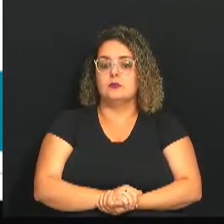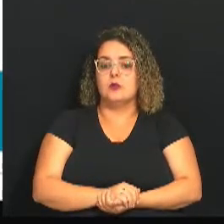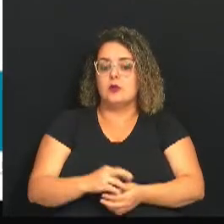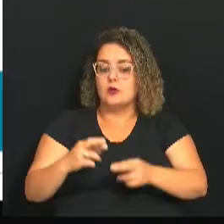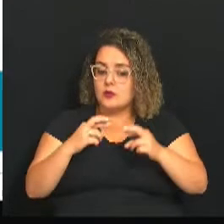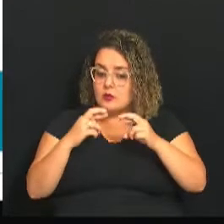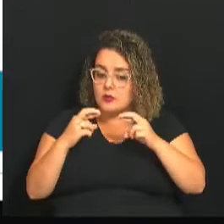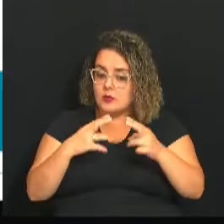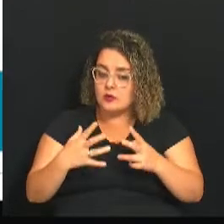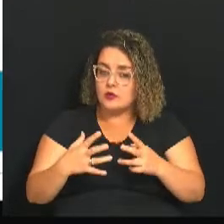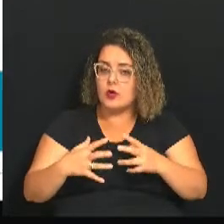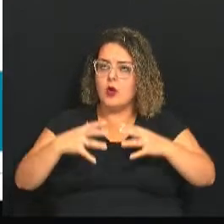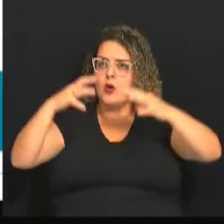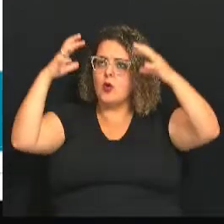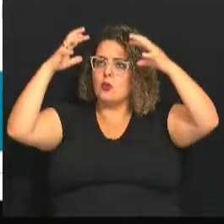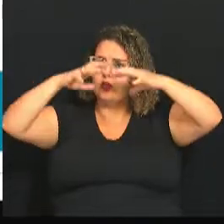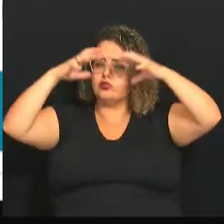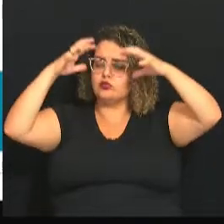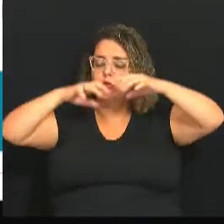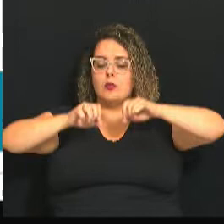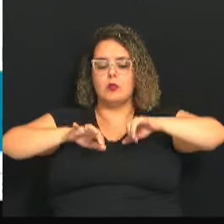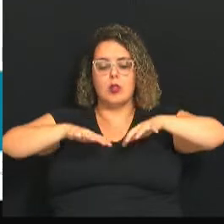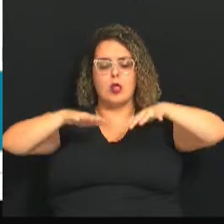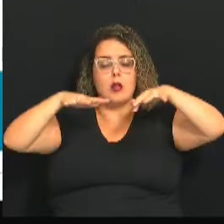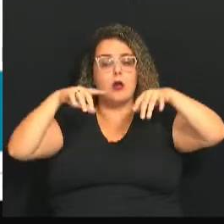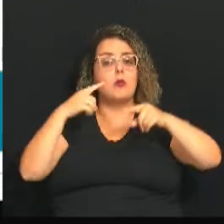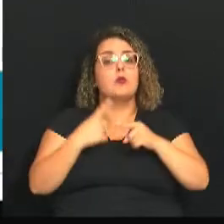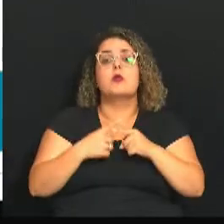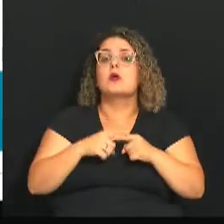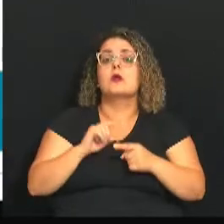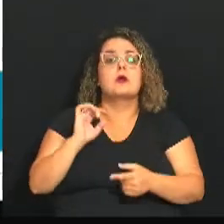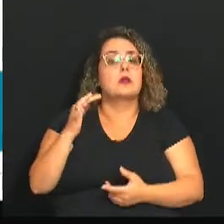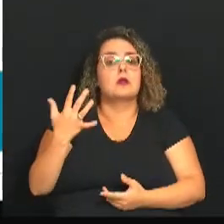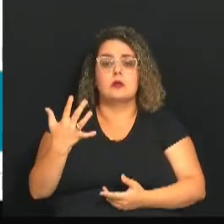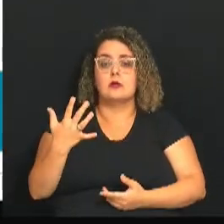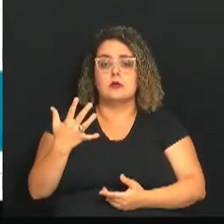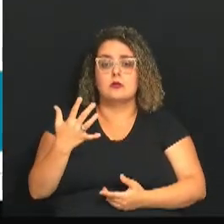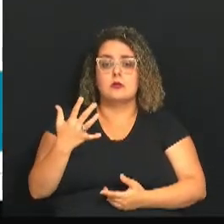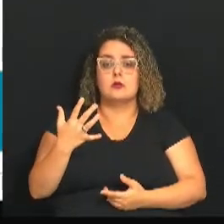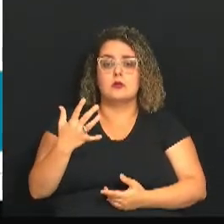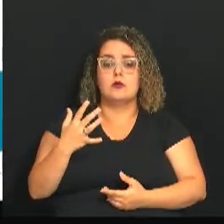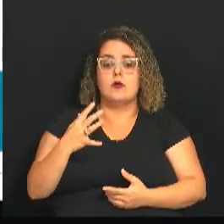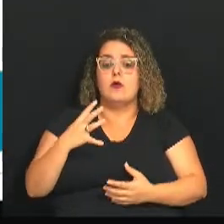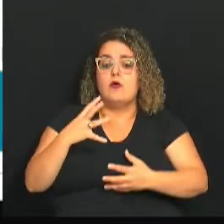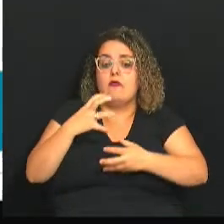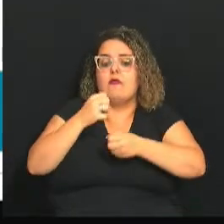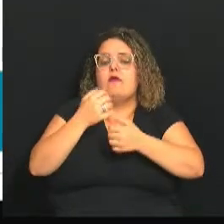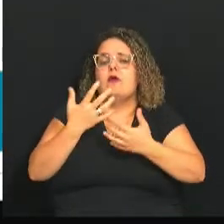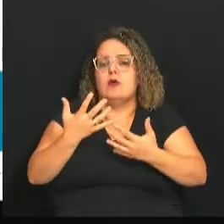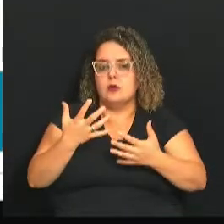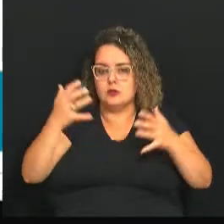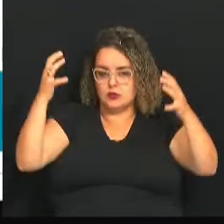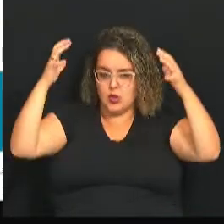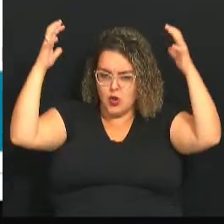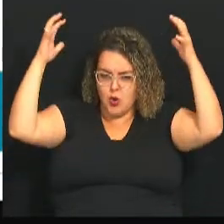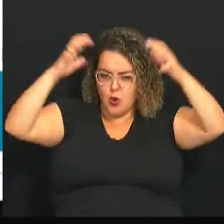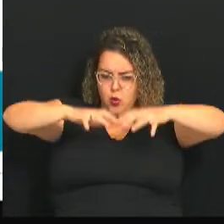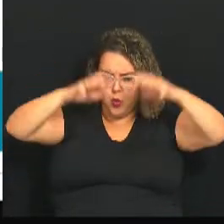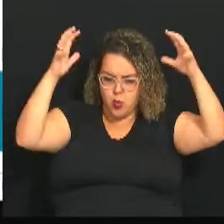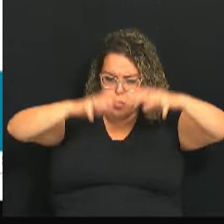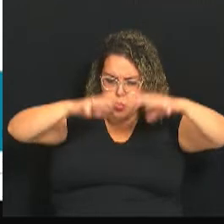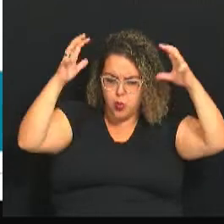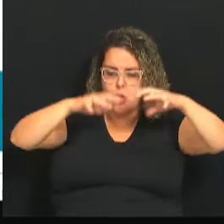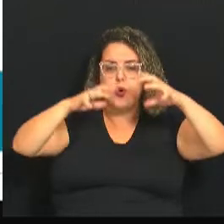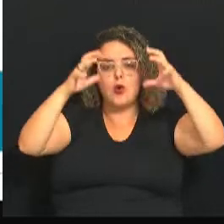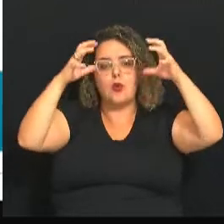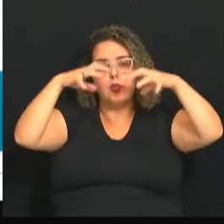na ocorrência de alagamentos, não só o volume, mas a intensidade das chuvas, volume muito grande em curto